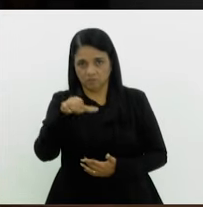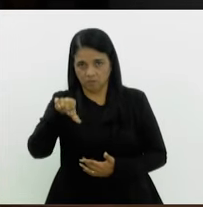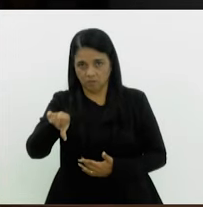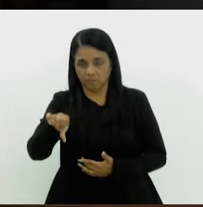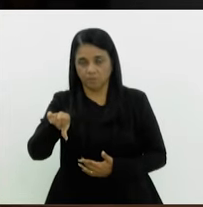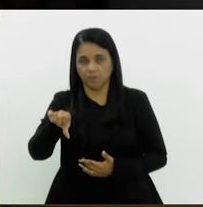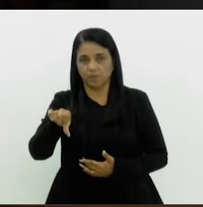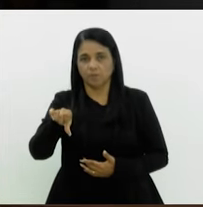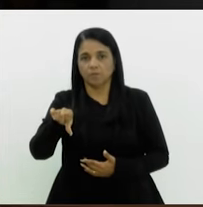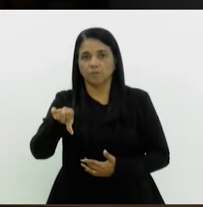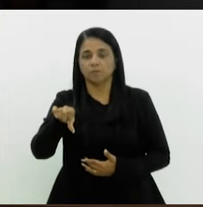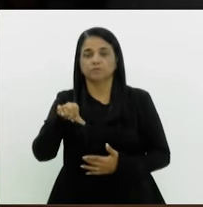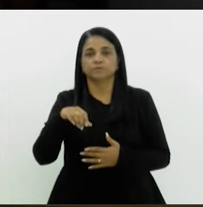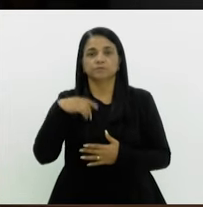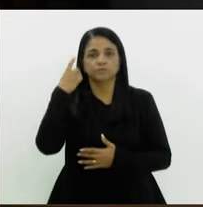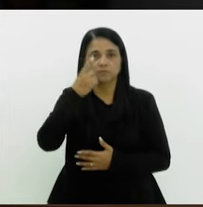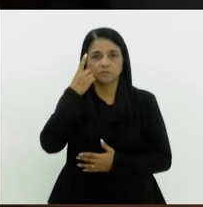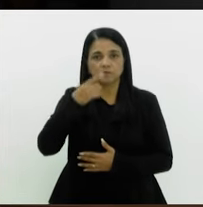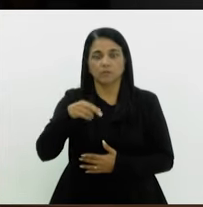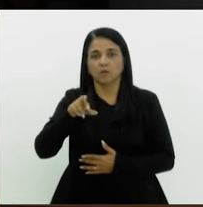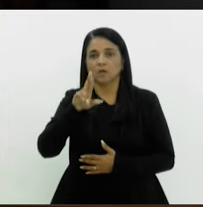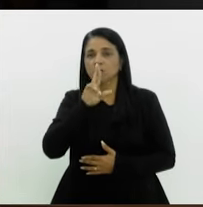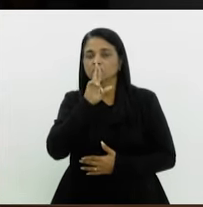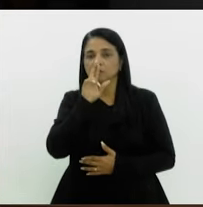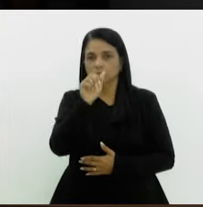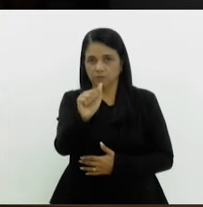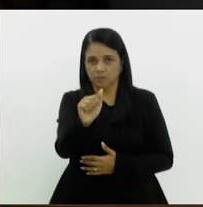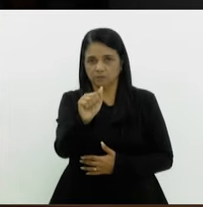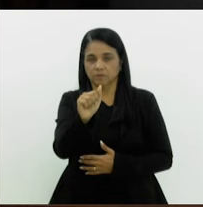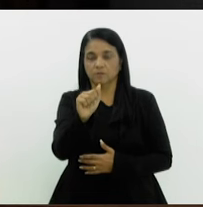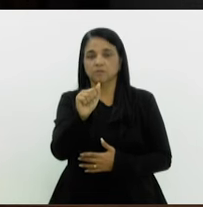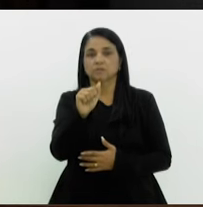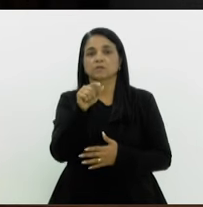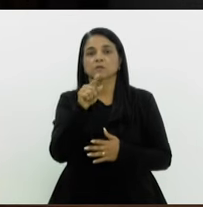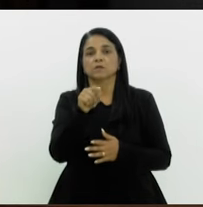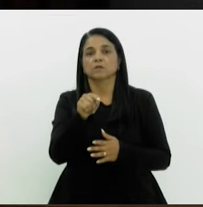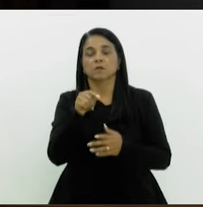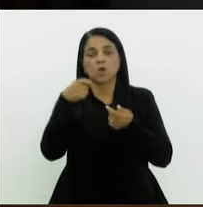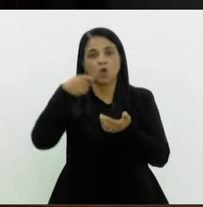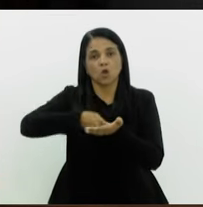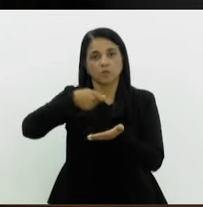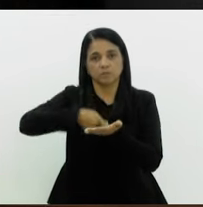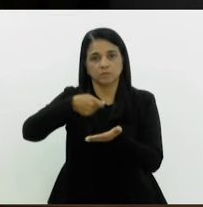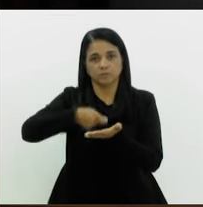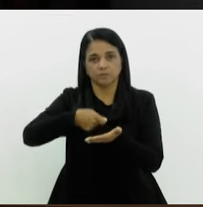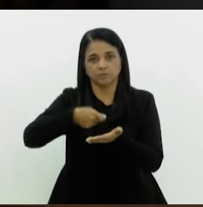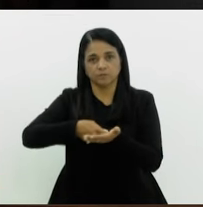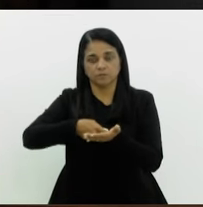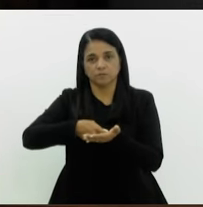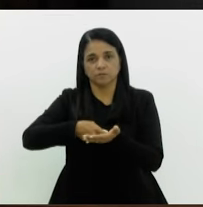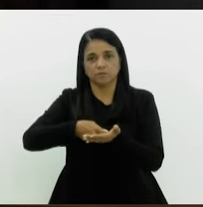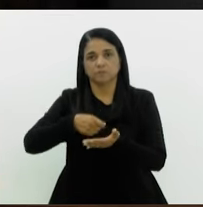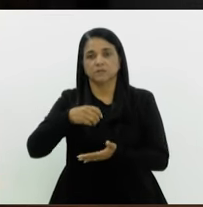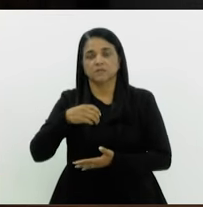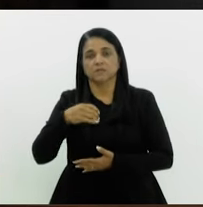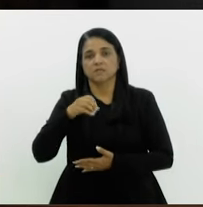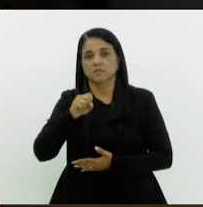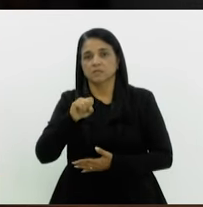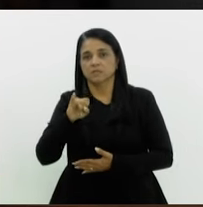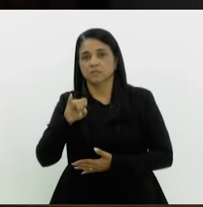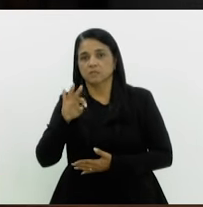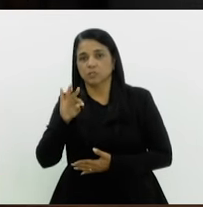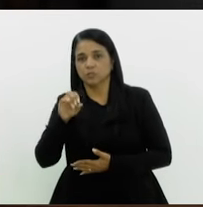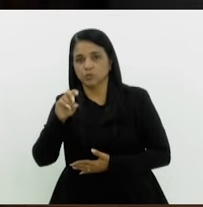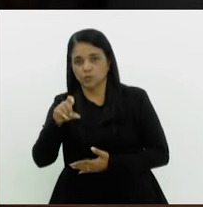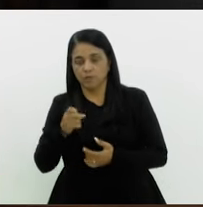de 2019, de autoria do deputado Rodrigo Amorim, que dispõe sobre a obrigatoriedade dos sítios e aplicativos de